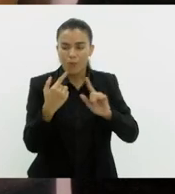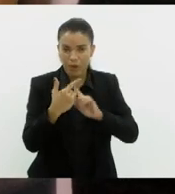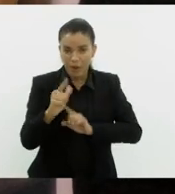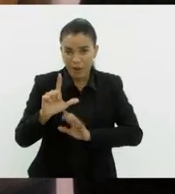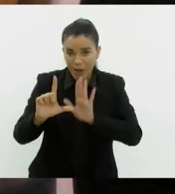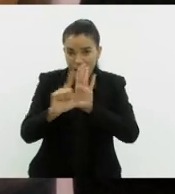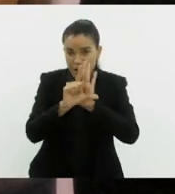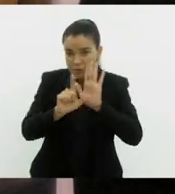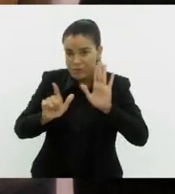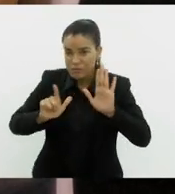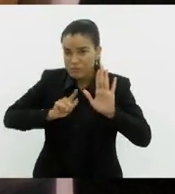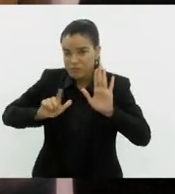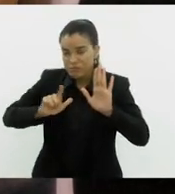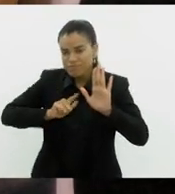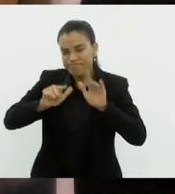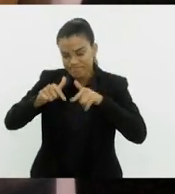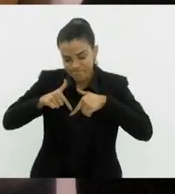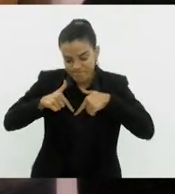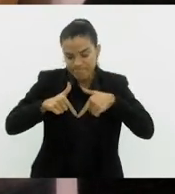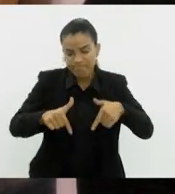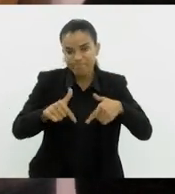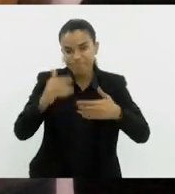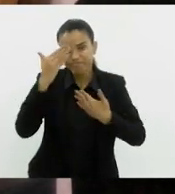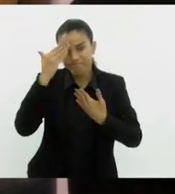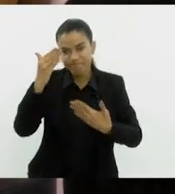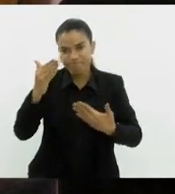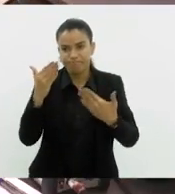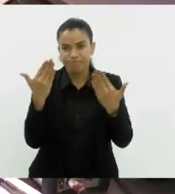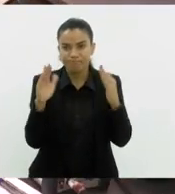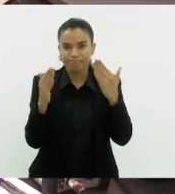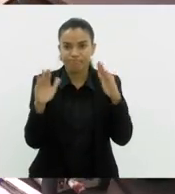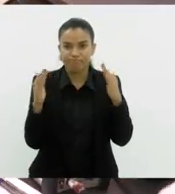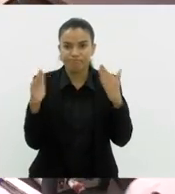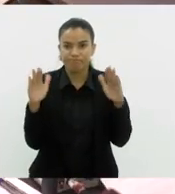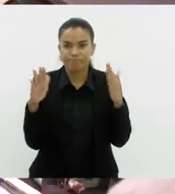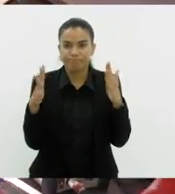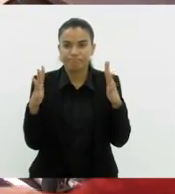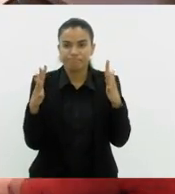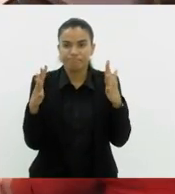leis, tem que serem cumpridas. Obrigado. Obrigada, Misa.